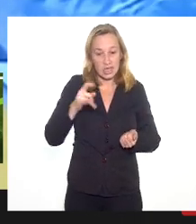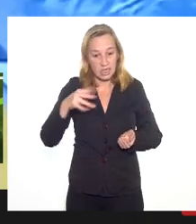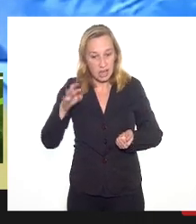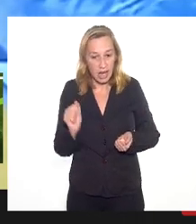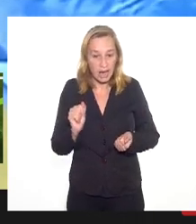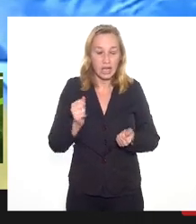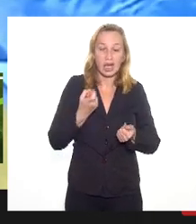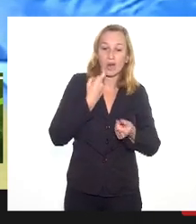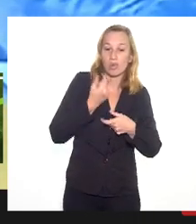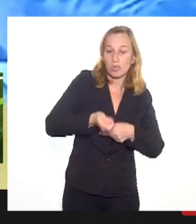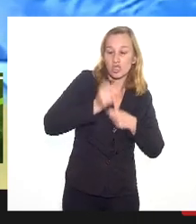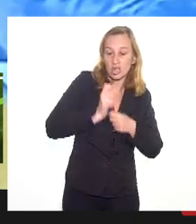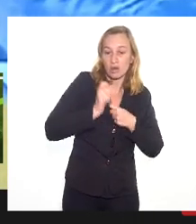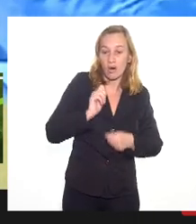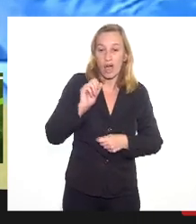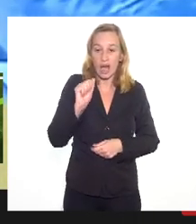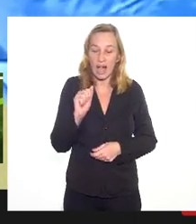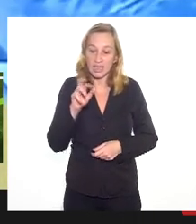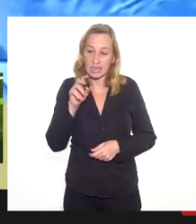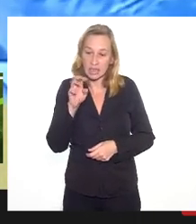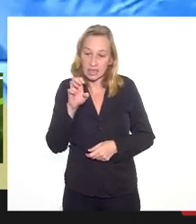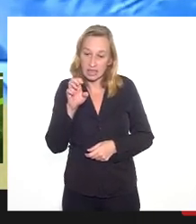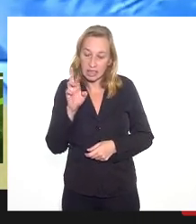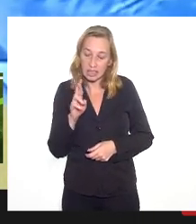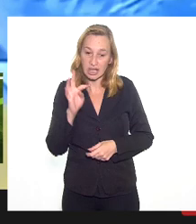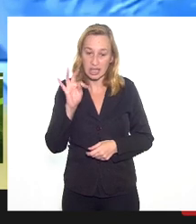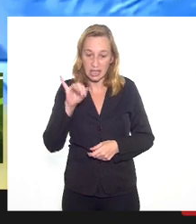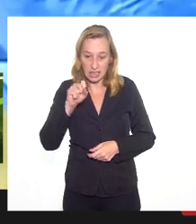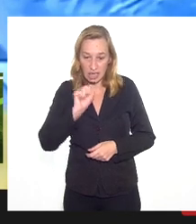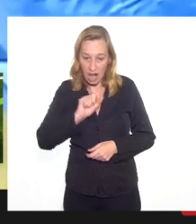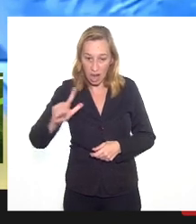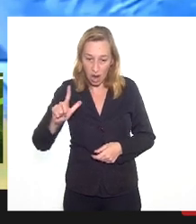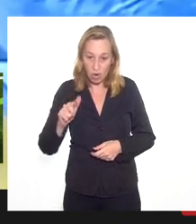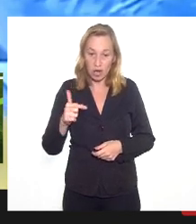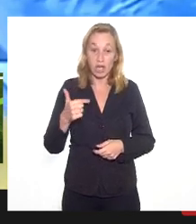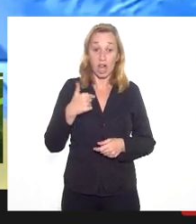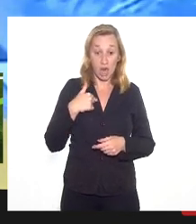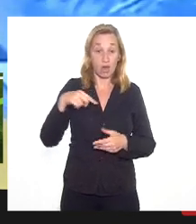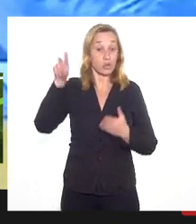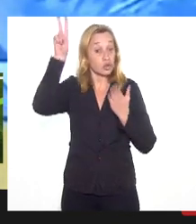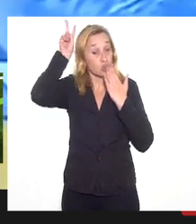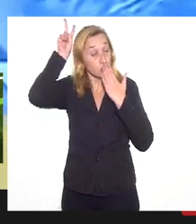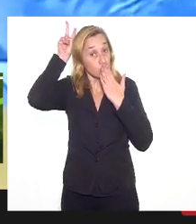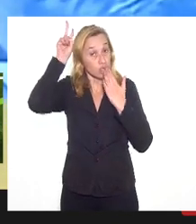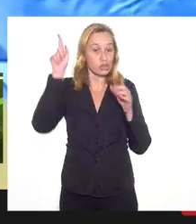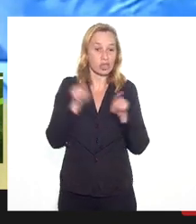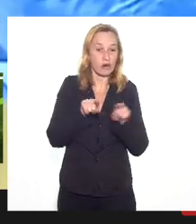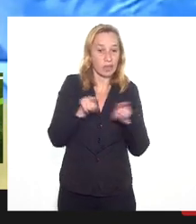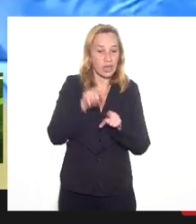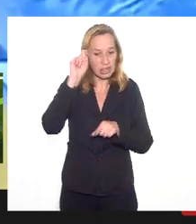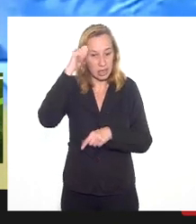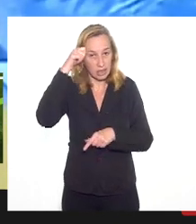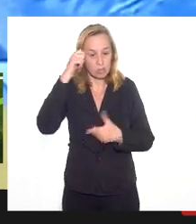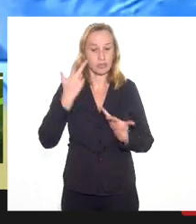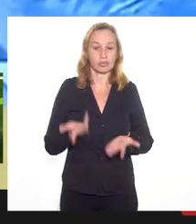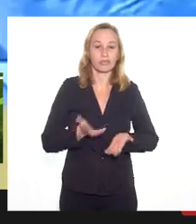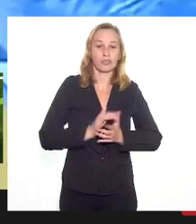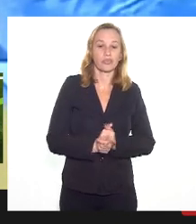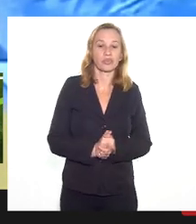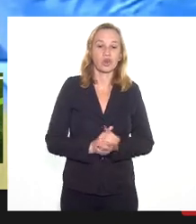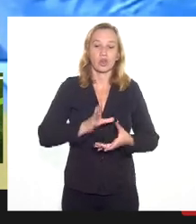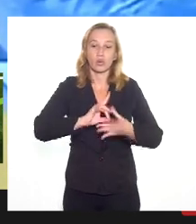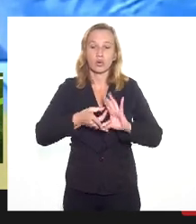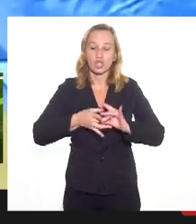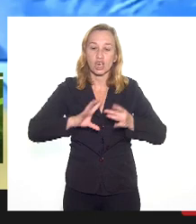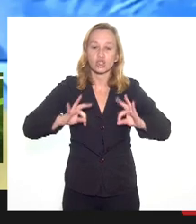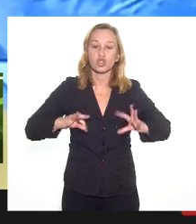pescador artesanal, não em detrimento dos outros, porque eu sou negro também, eu sou indígena também. Então, dentro desse contexto